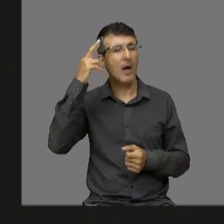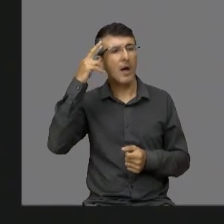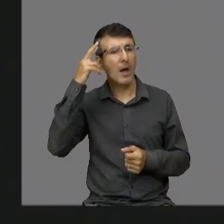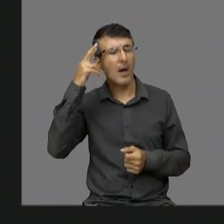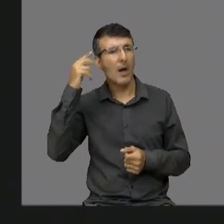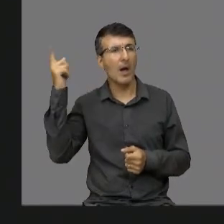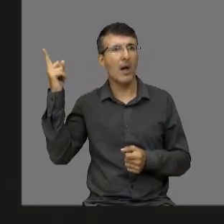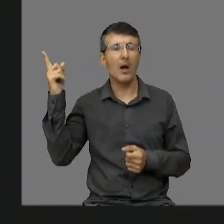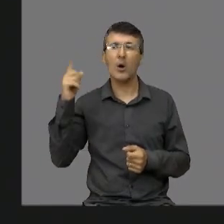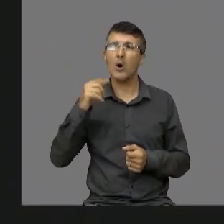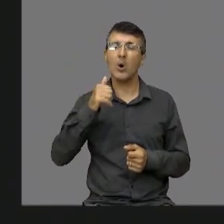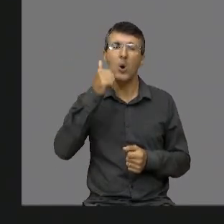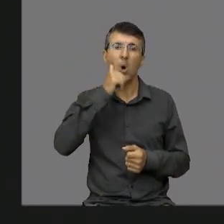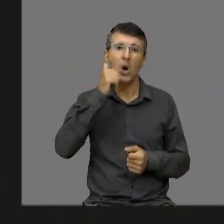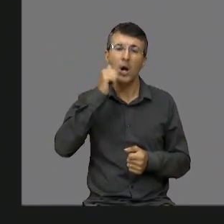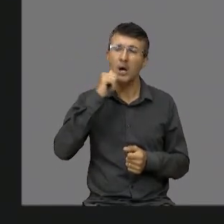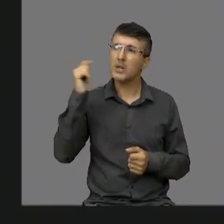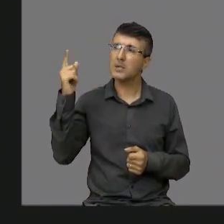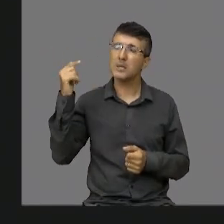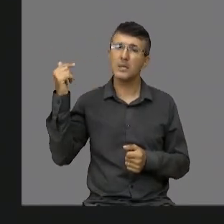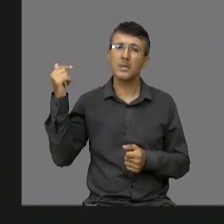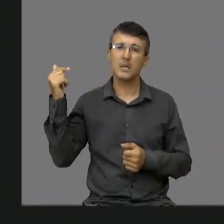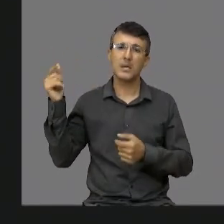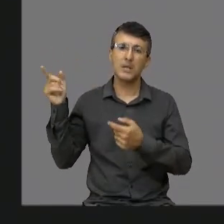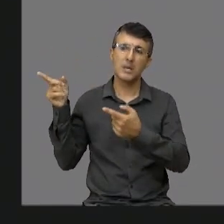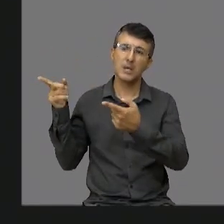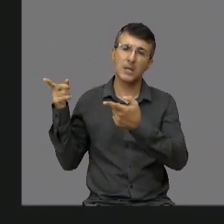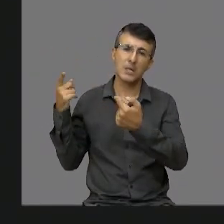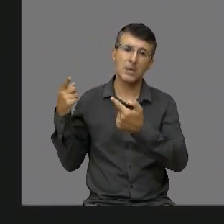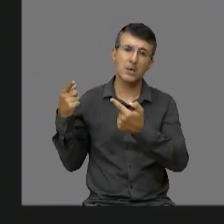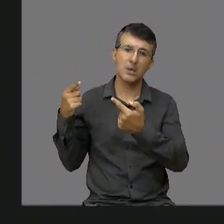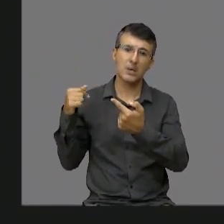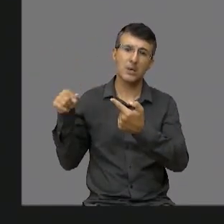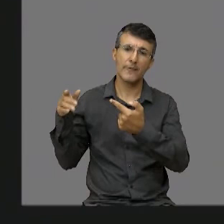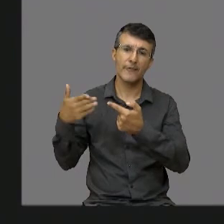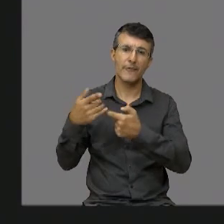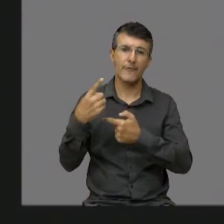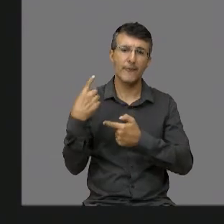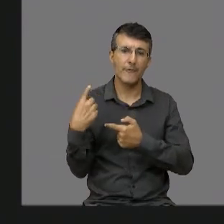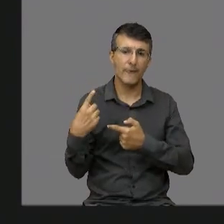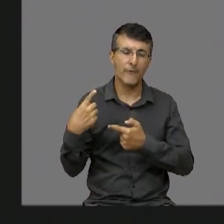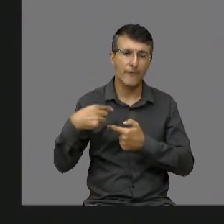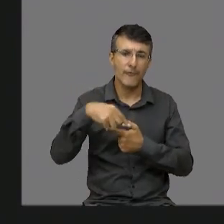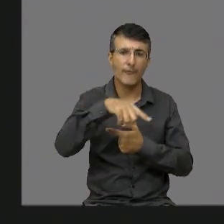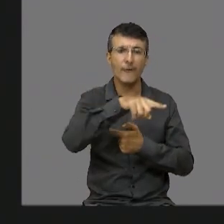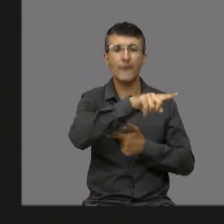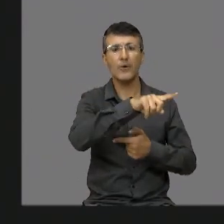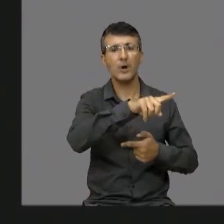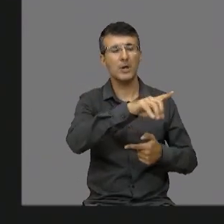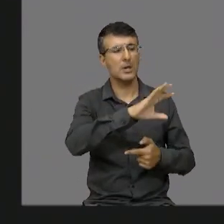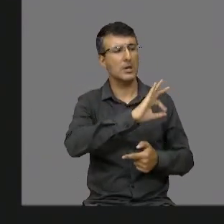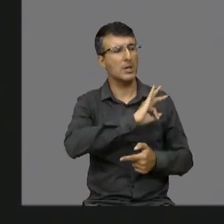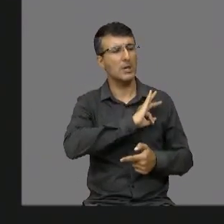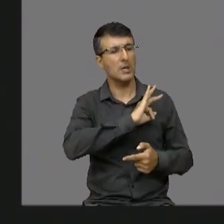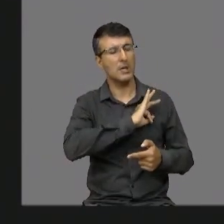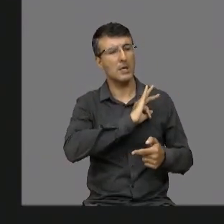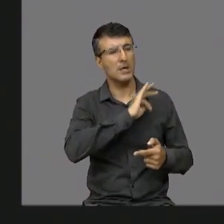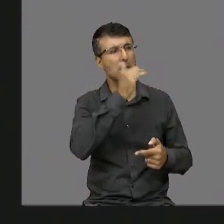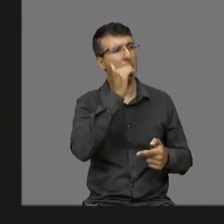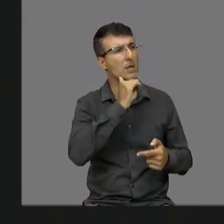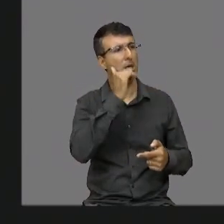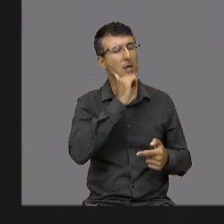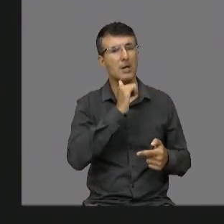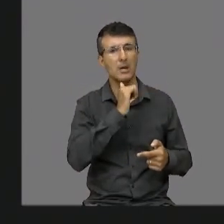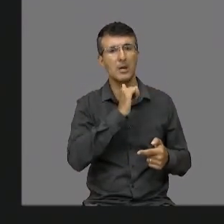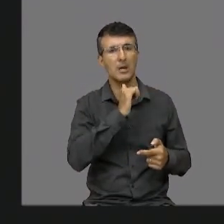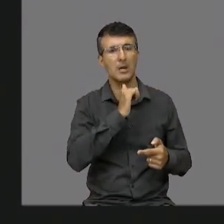que atende os presos, a FAP. Ela esteve na delegacia da mulher há 15 dias e a filha dela